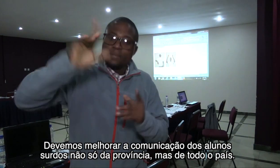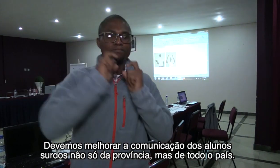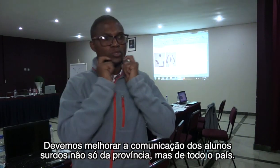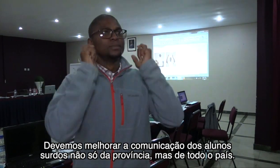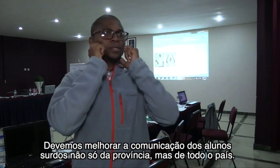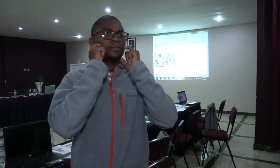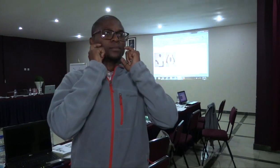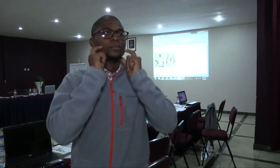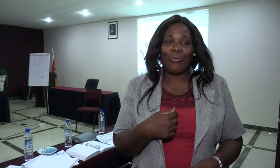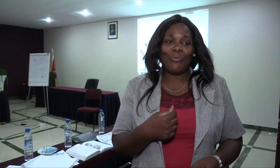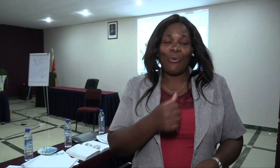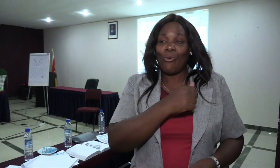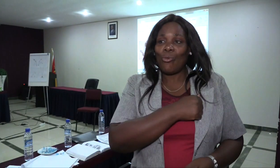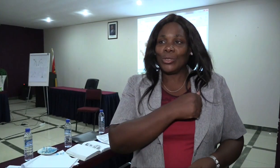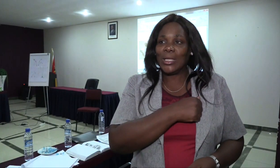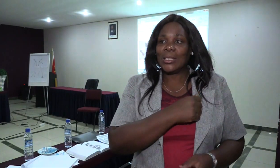de todo o país.